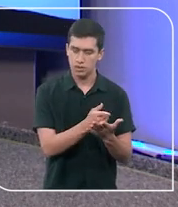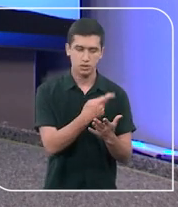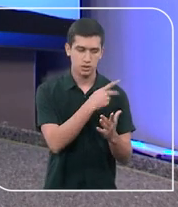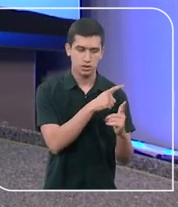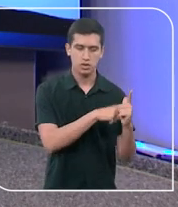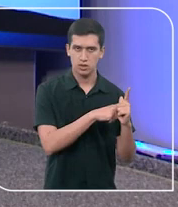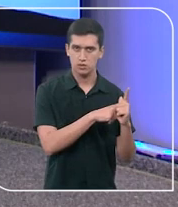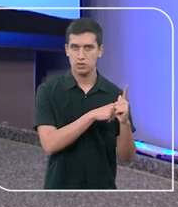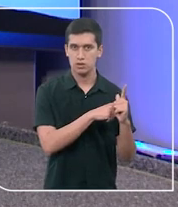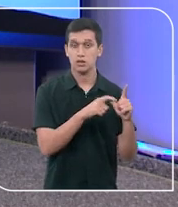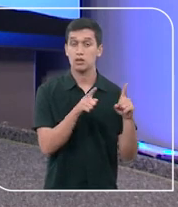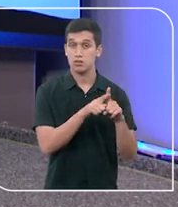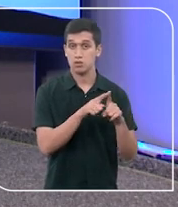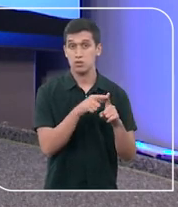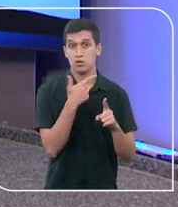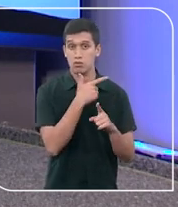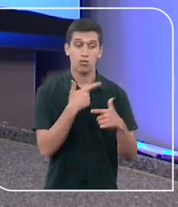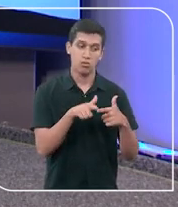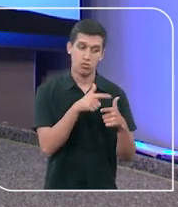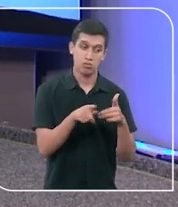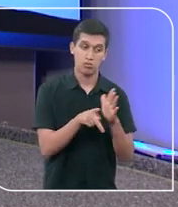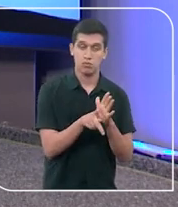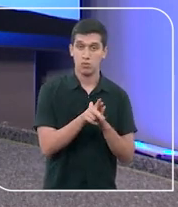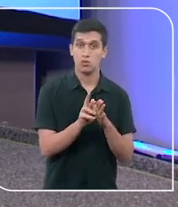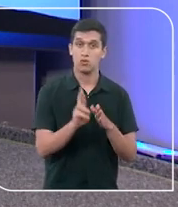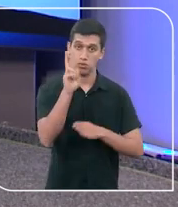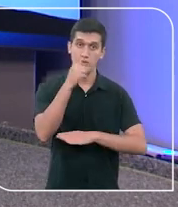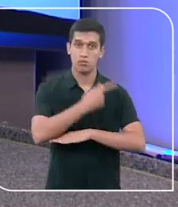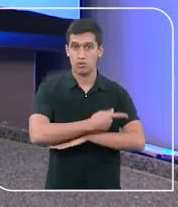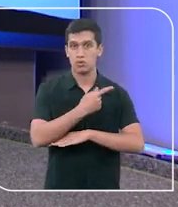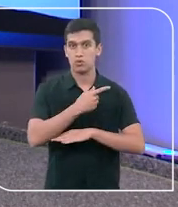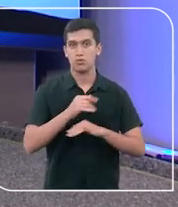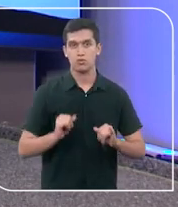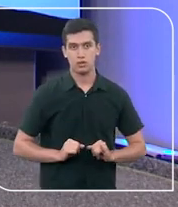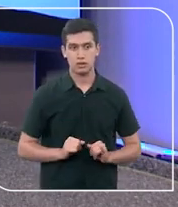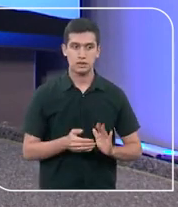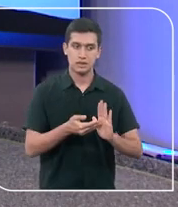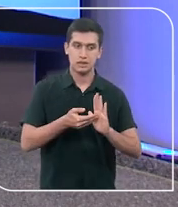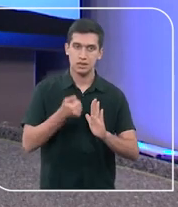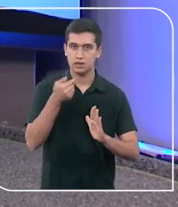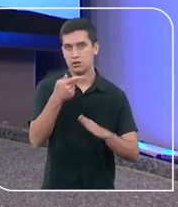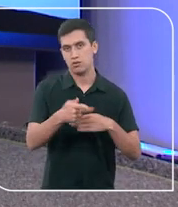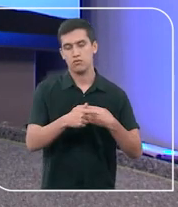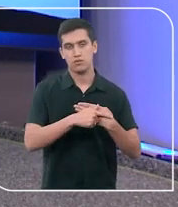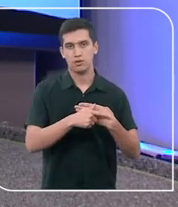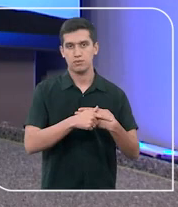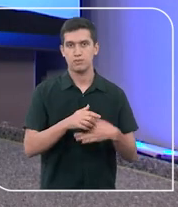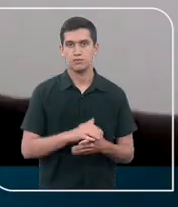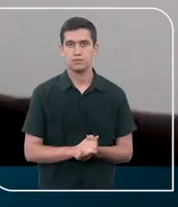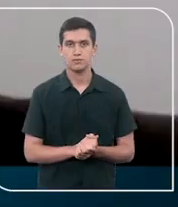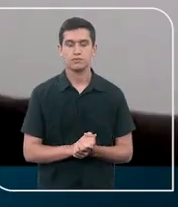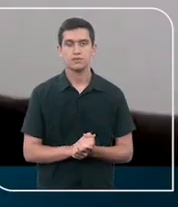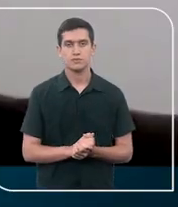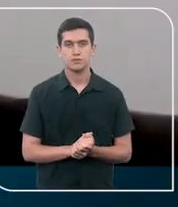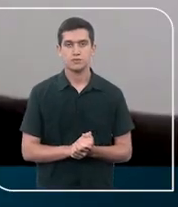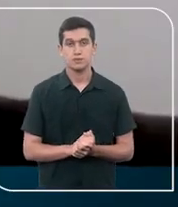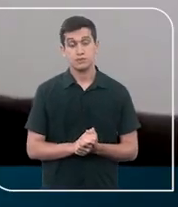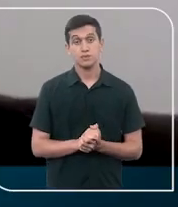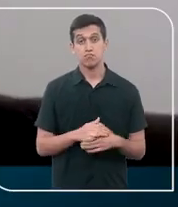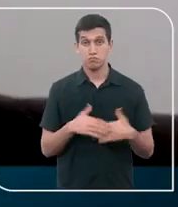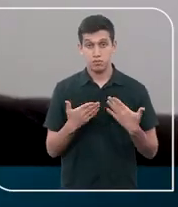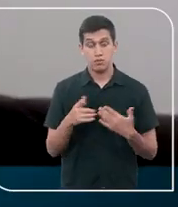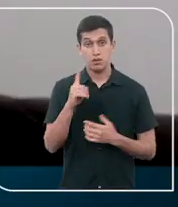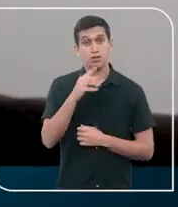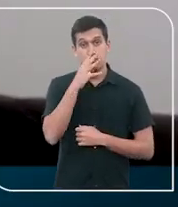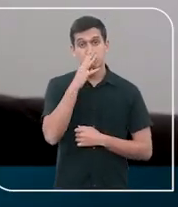quitado e não sobre até para o síndico, enfim, com o sofrimento aí de uma destituição dessa função. Fátima, é incrível como a